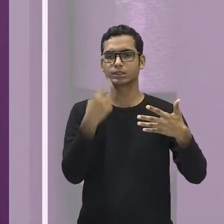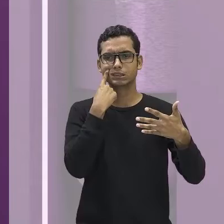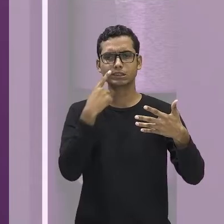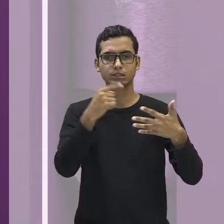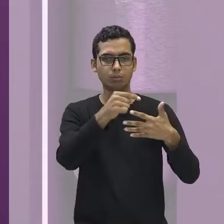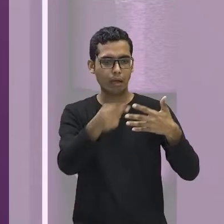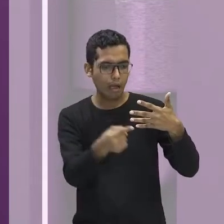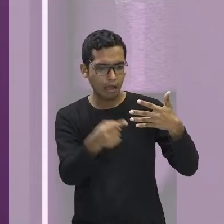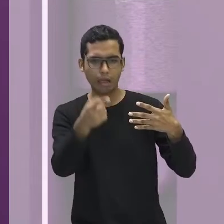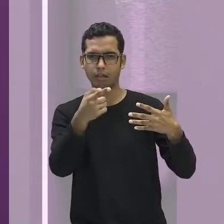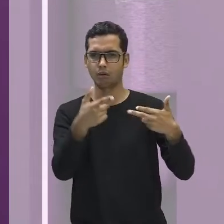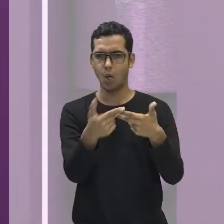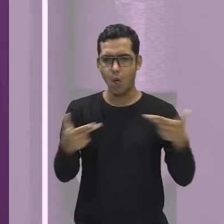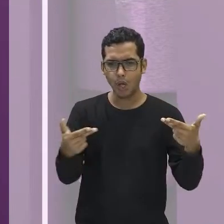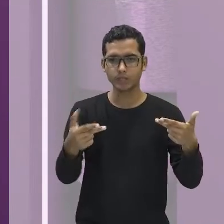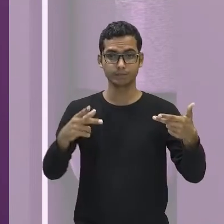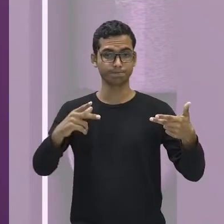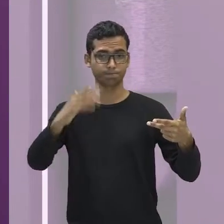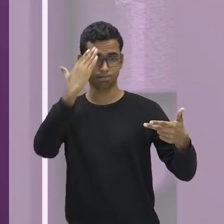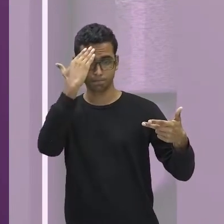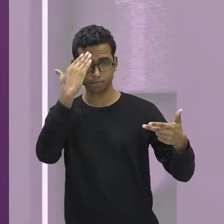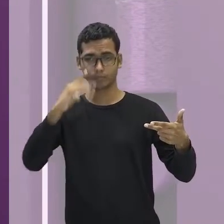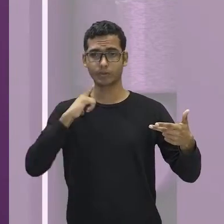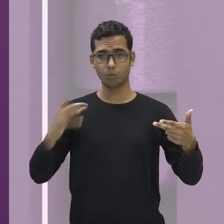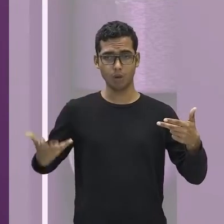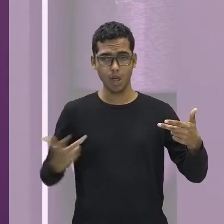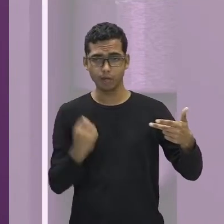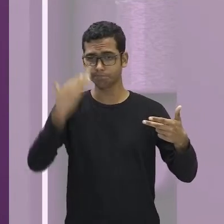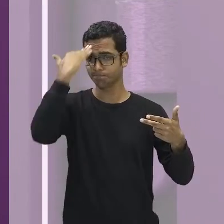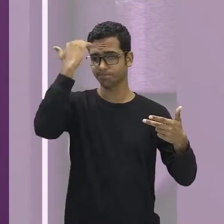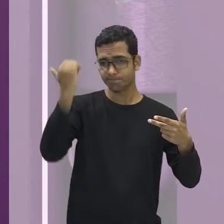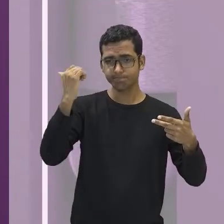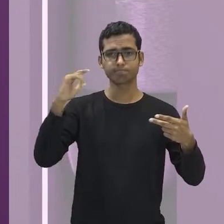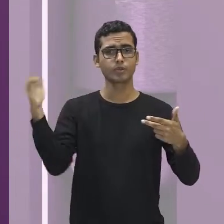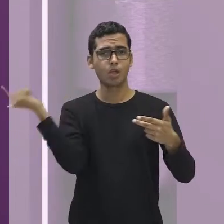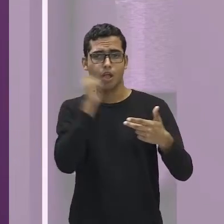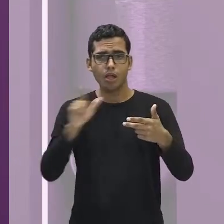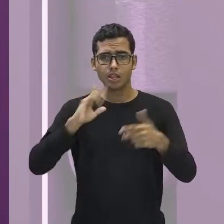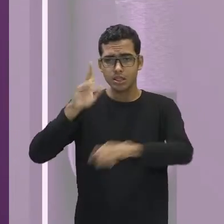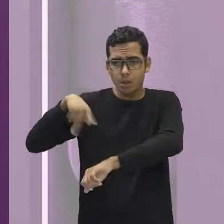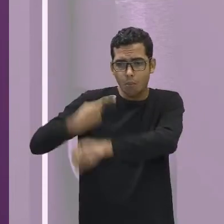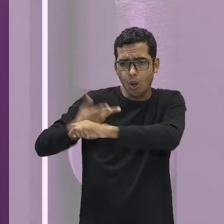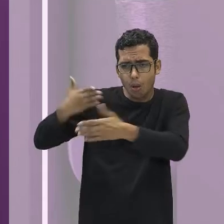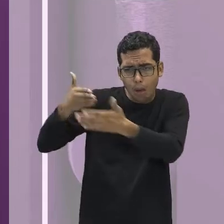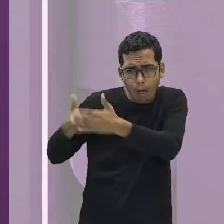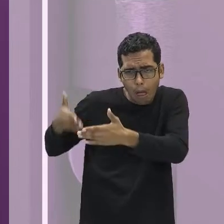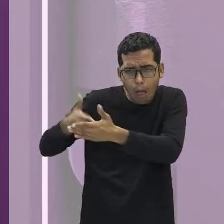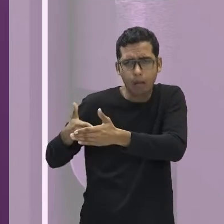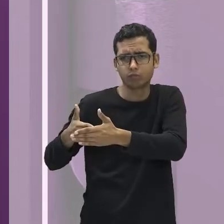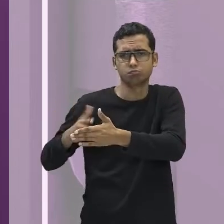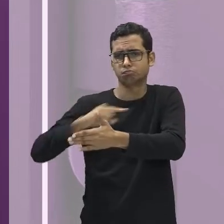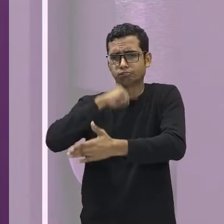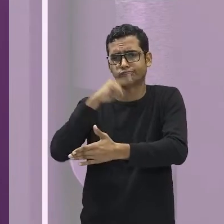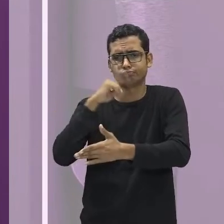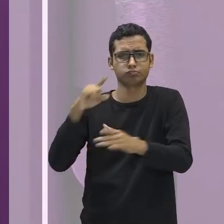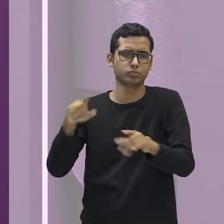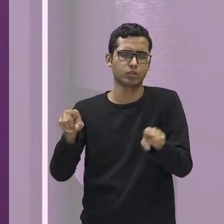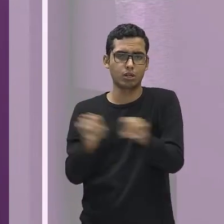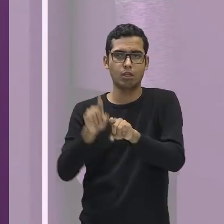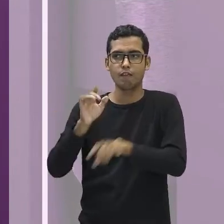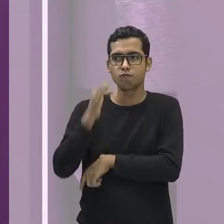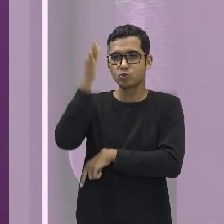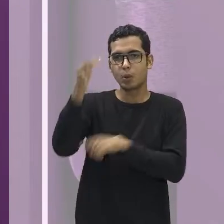conhecemos esses casos particulares e dominamos, a gente não encontra dificuldade nenhuma em algumas questões que irão